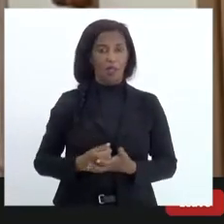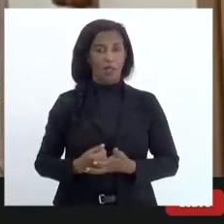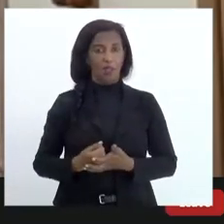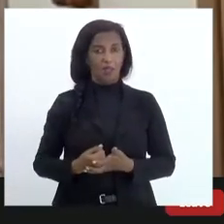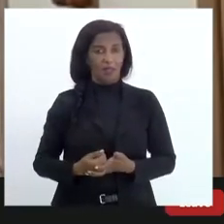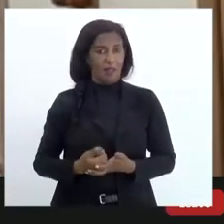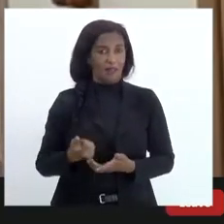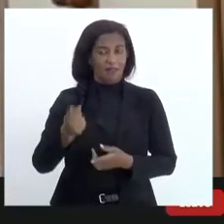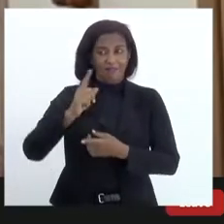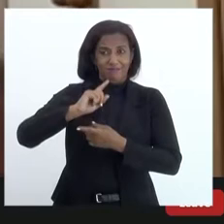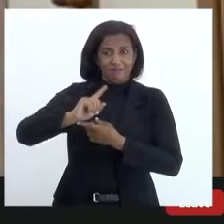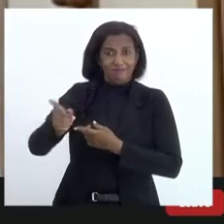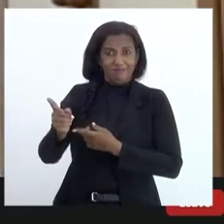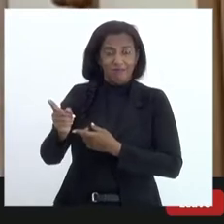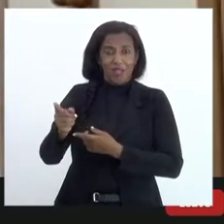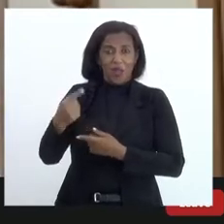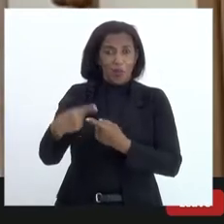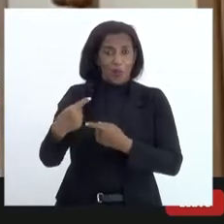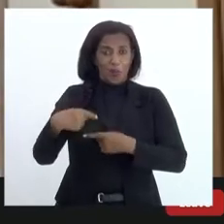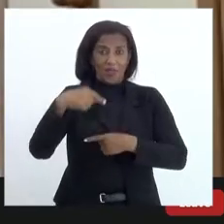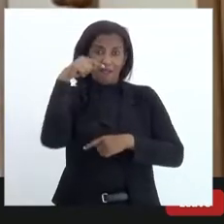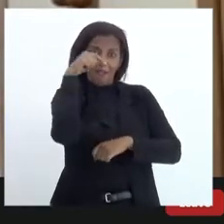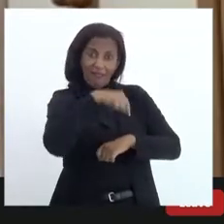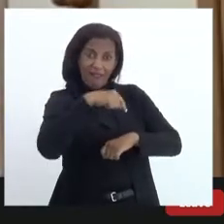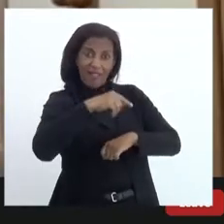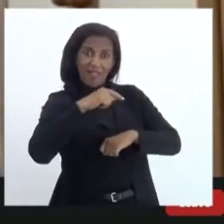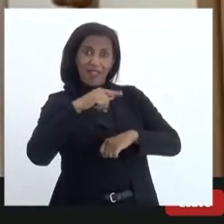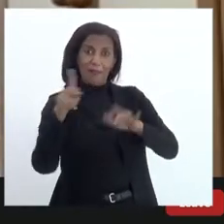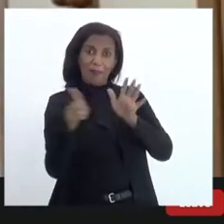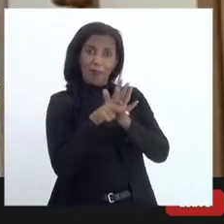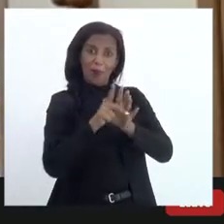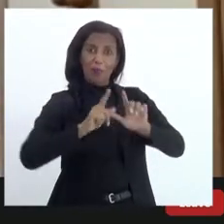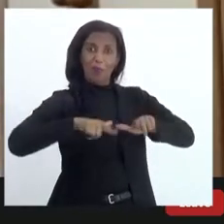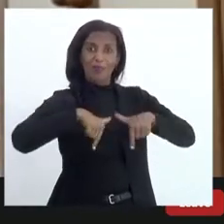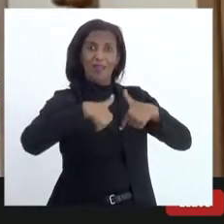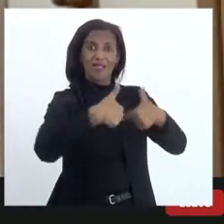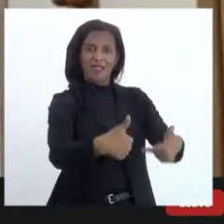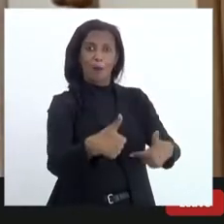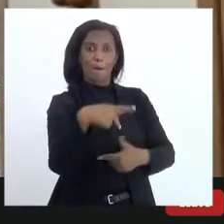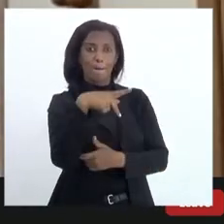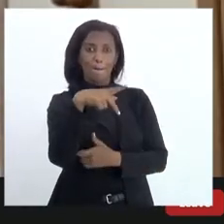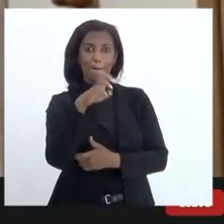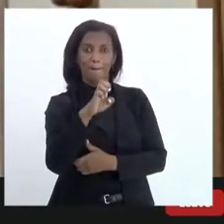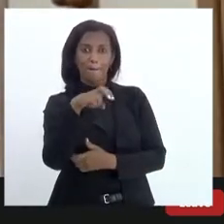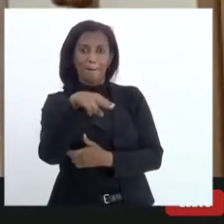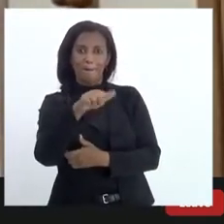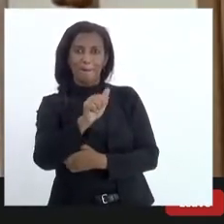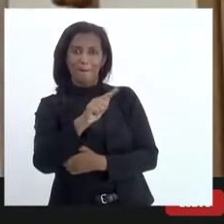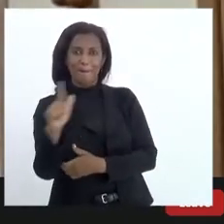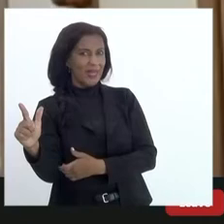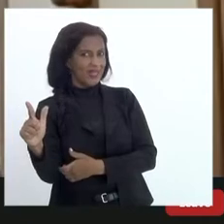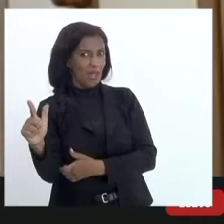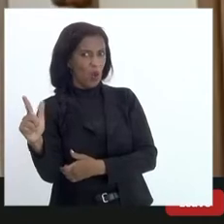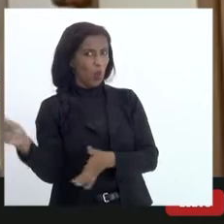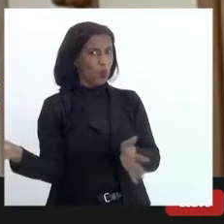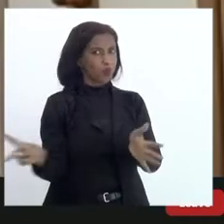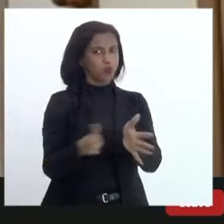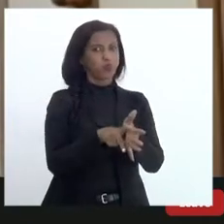é inegável, porque é ele quem é o dono da ação penal, porque nós estamos falando de ação penal pública